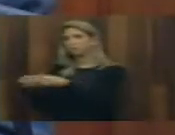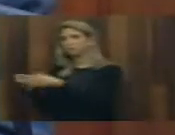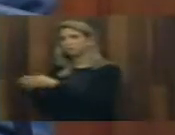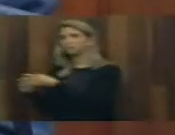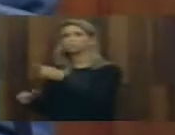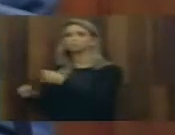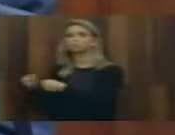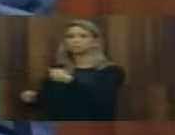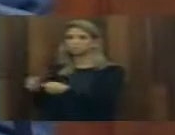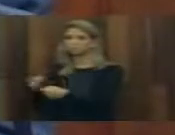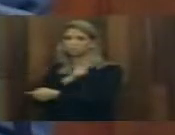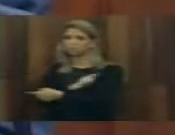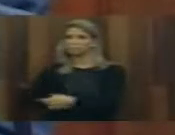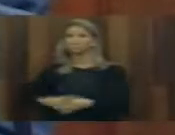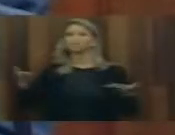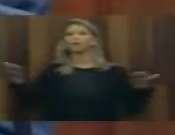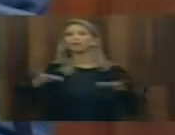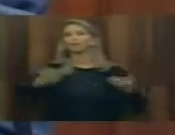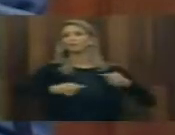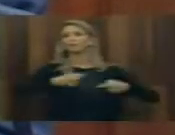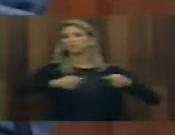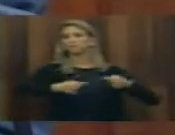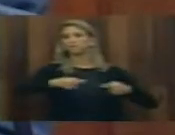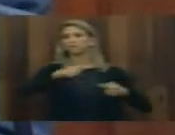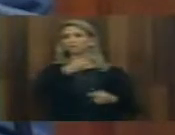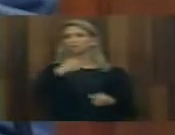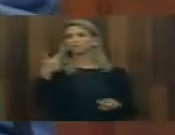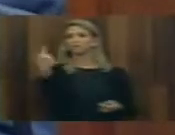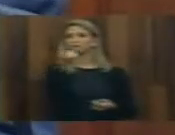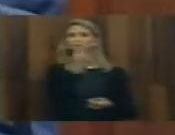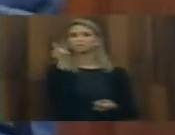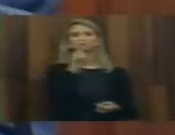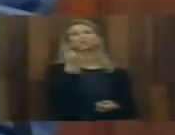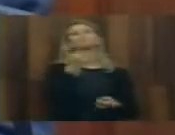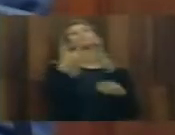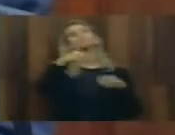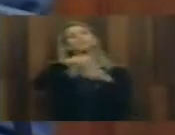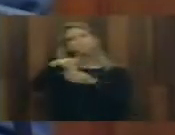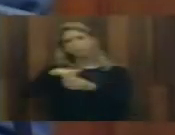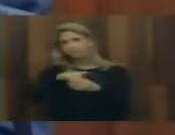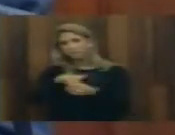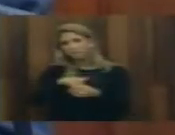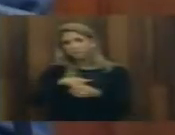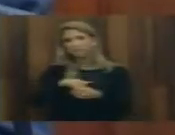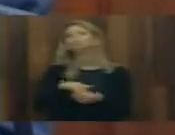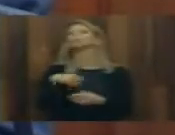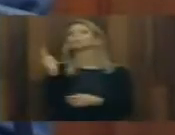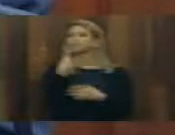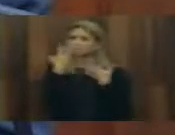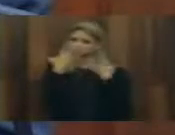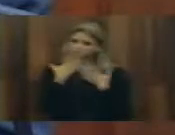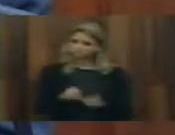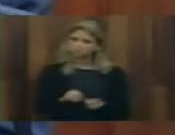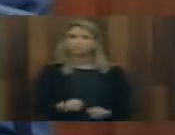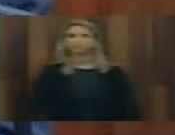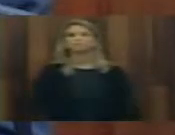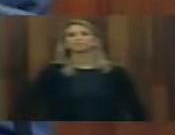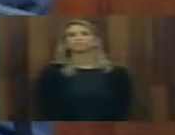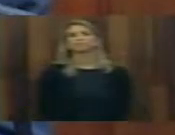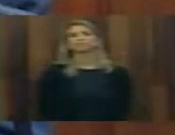de Políticas Públicas. Coloco o parecer em discussão. Não havendo quem queira discutir, em votação, os favoráveis permaneçam como